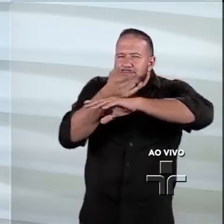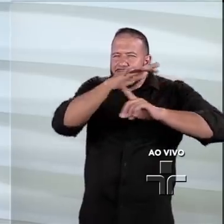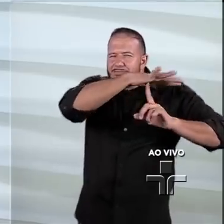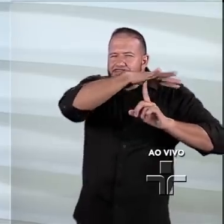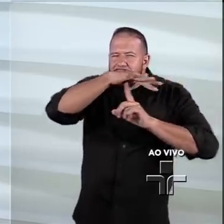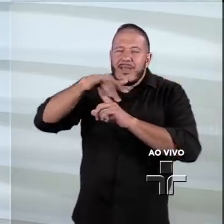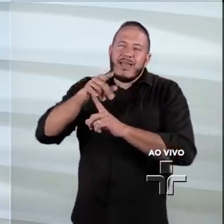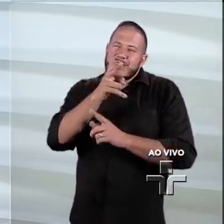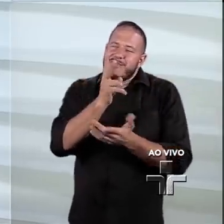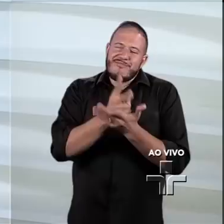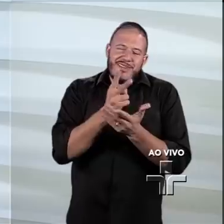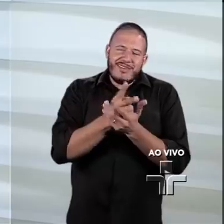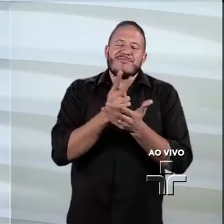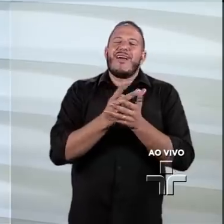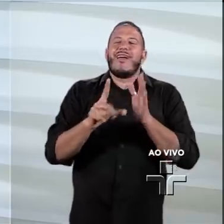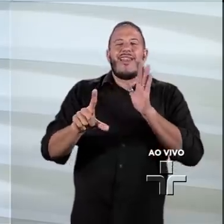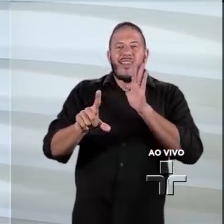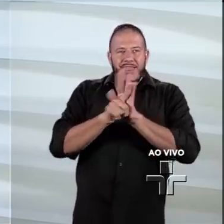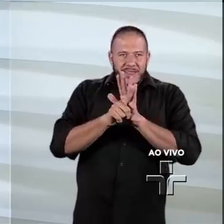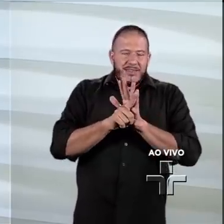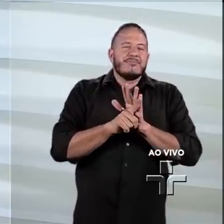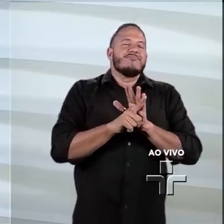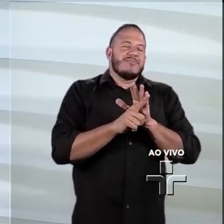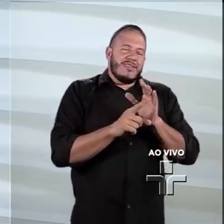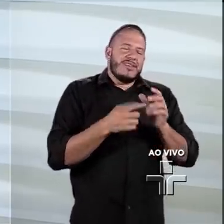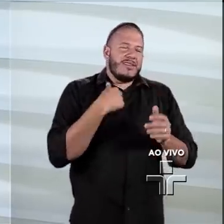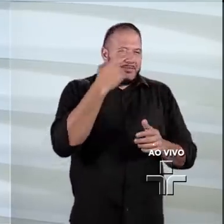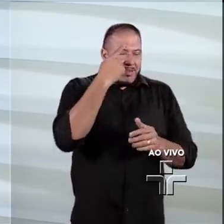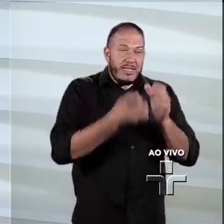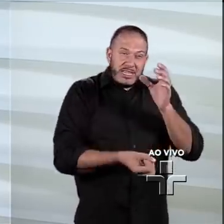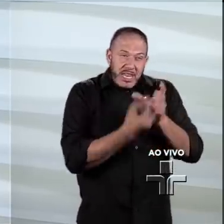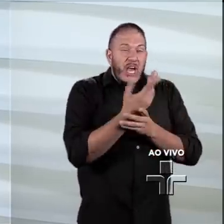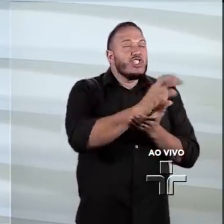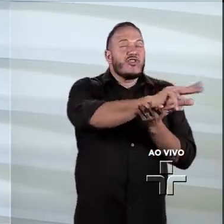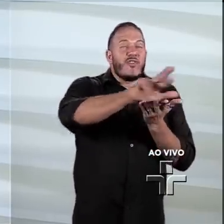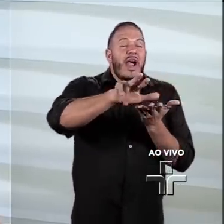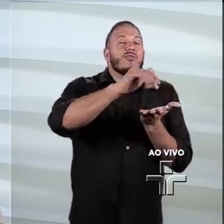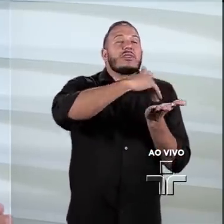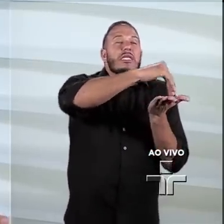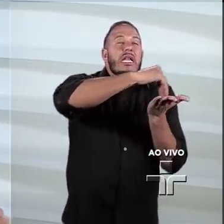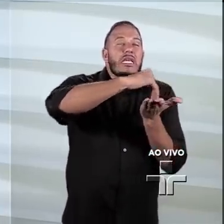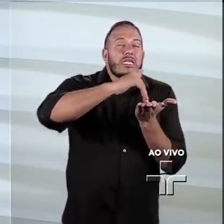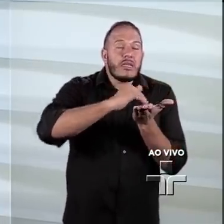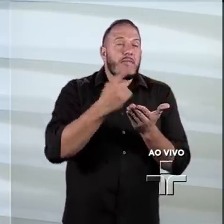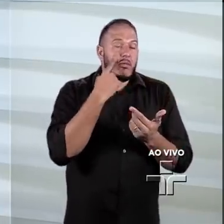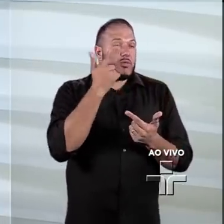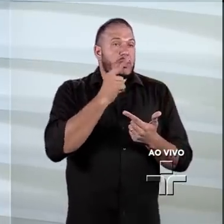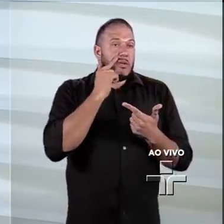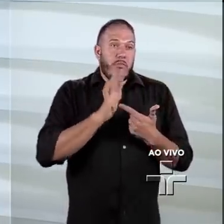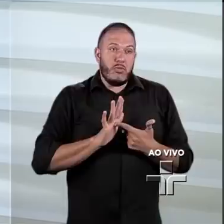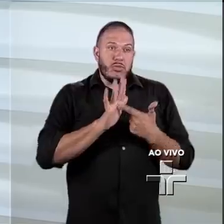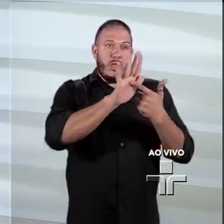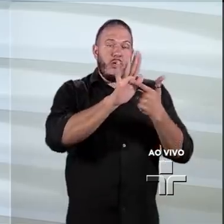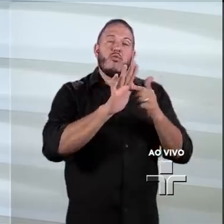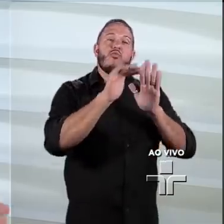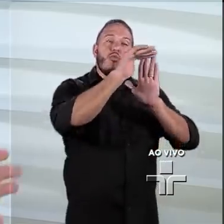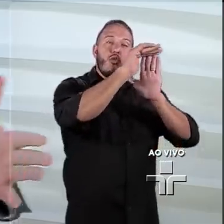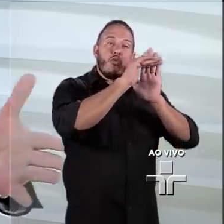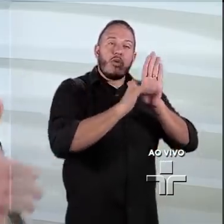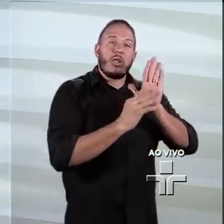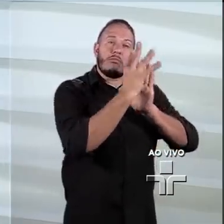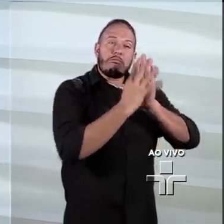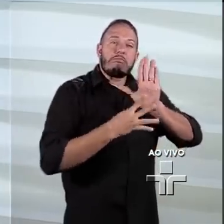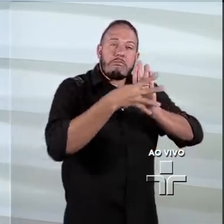previa a criação de um grupo de vários secretários exatamente para poder apresentar um cronograma para a cidade de São Paulo do que